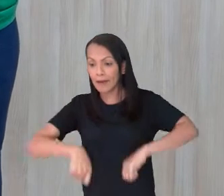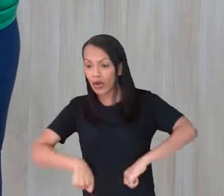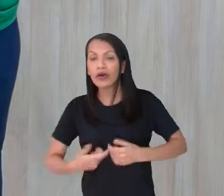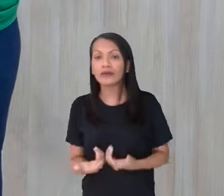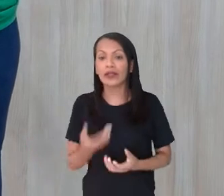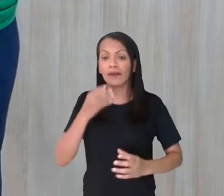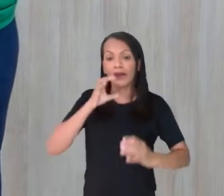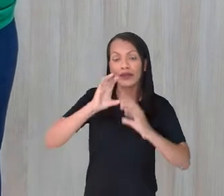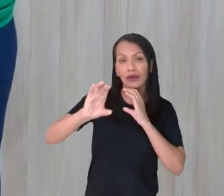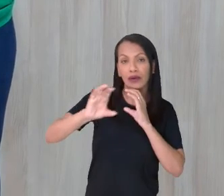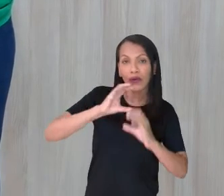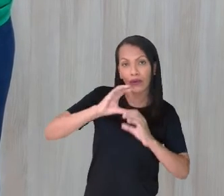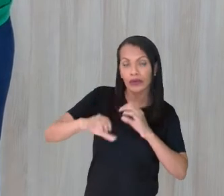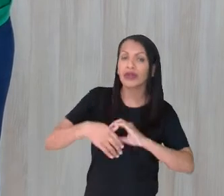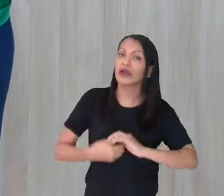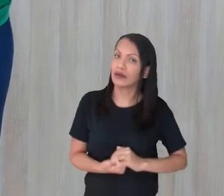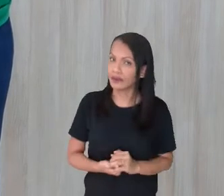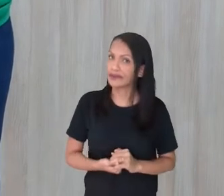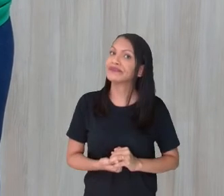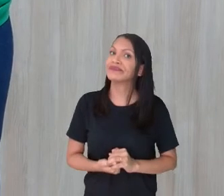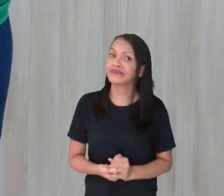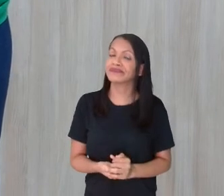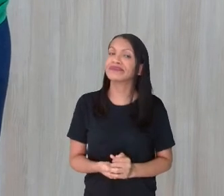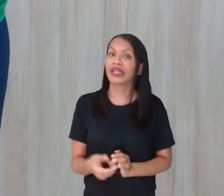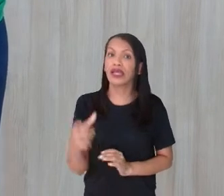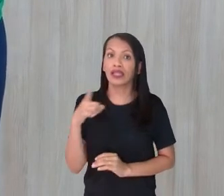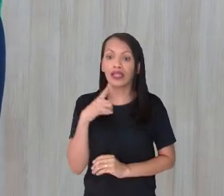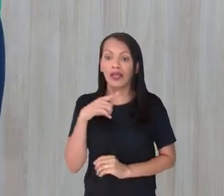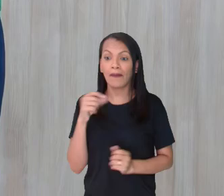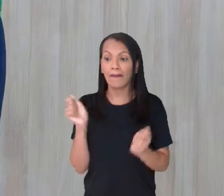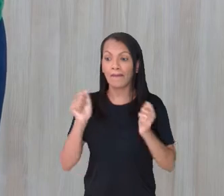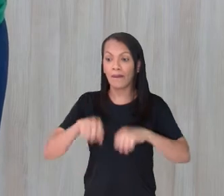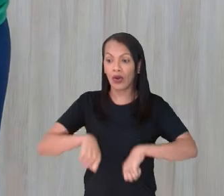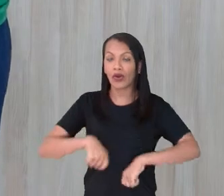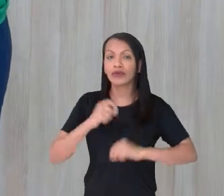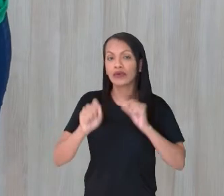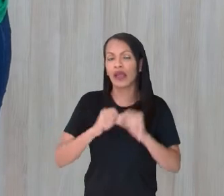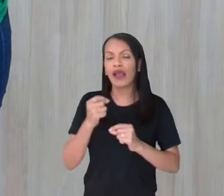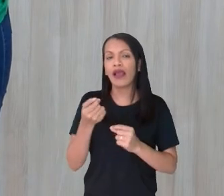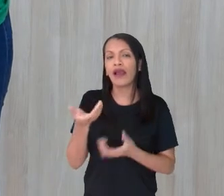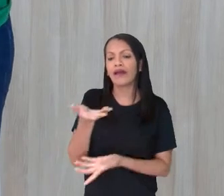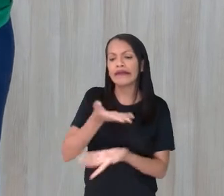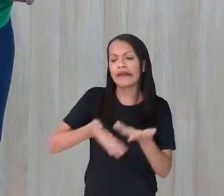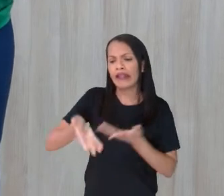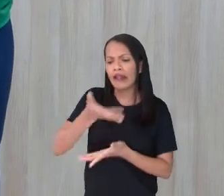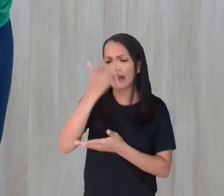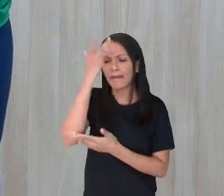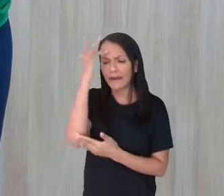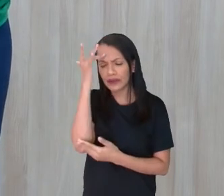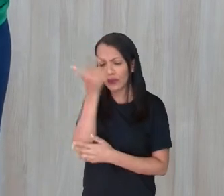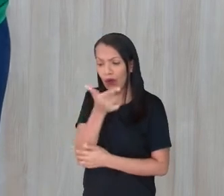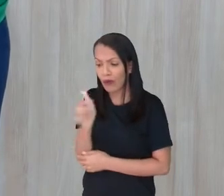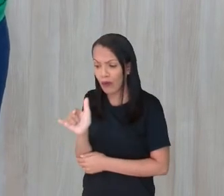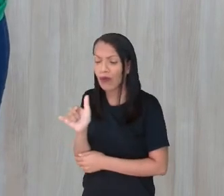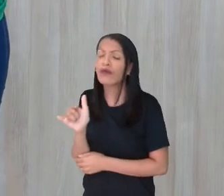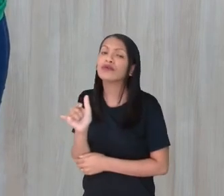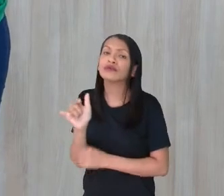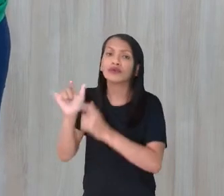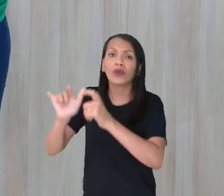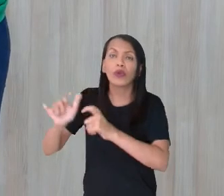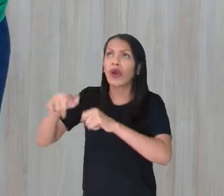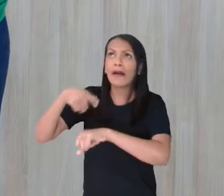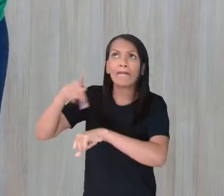de comunicação muito grande, então a gente pode, através das redes sociais, interagir com pessoas de outros lugares, a gente